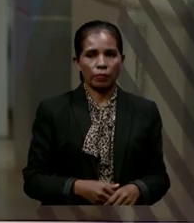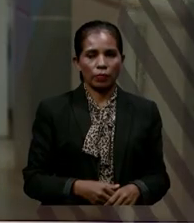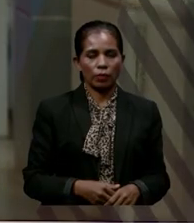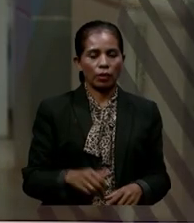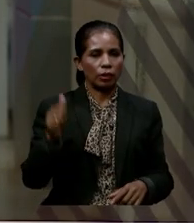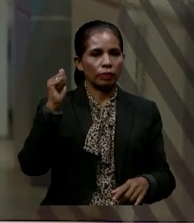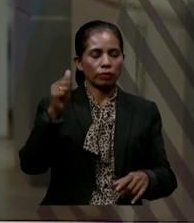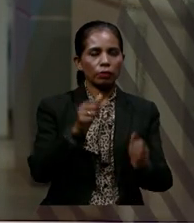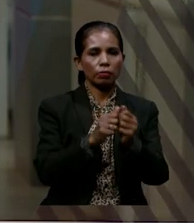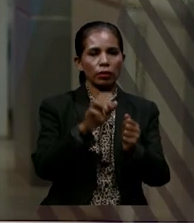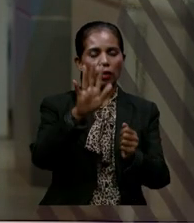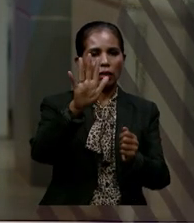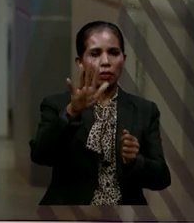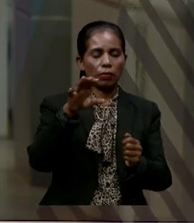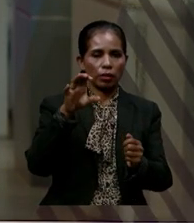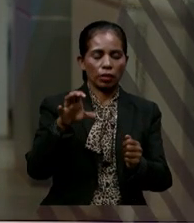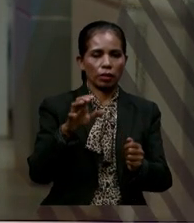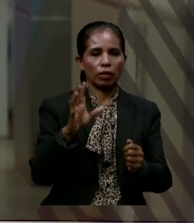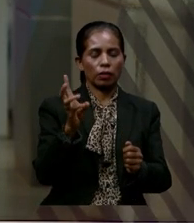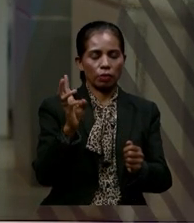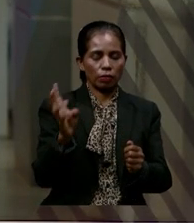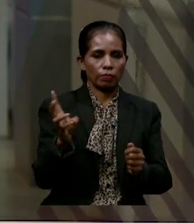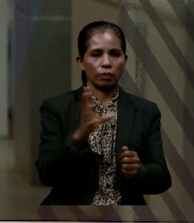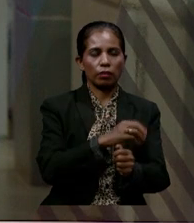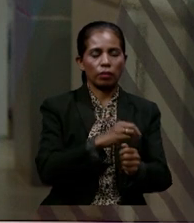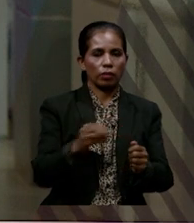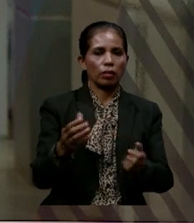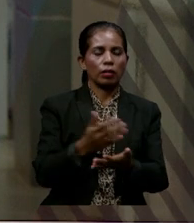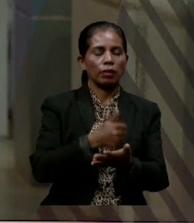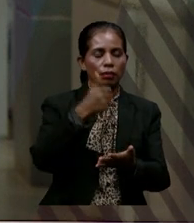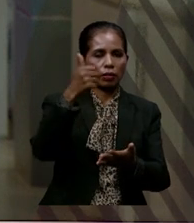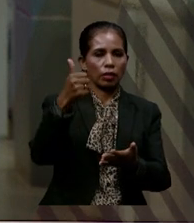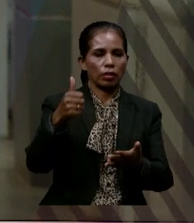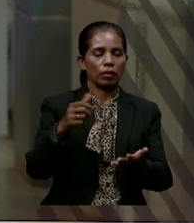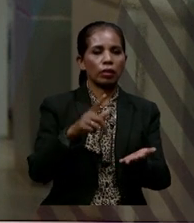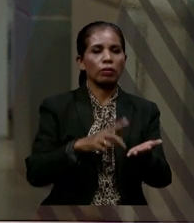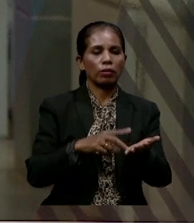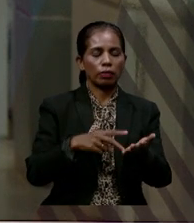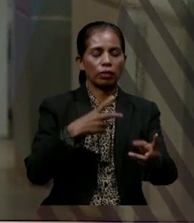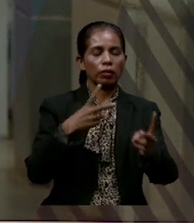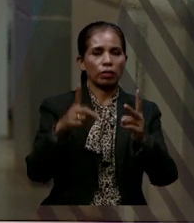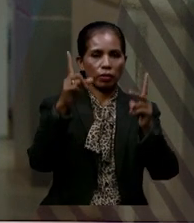Candidato Atos Lima na Nulores no Alo passa a vaga bolsa candidato professores.